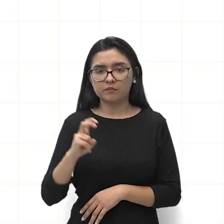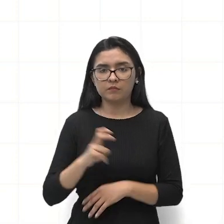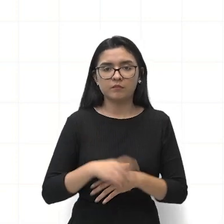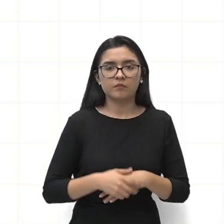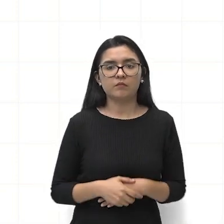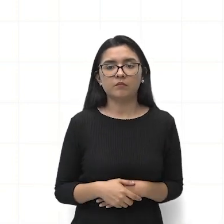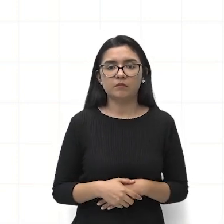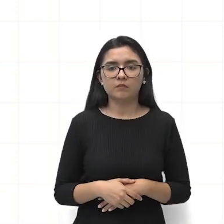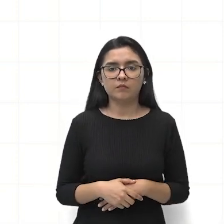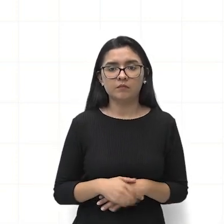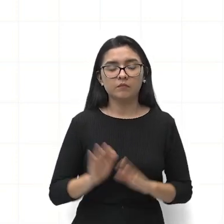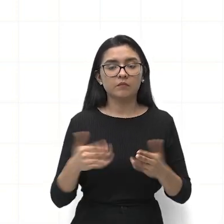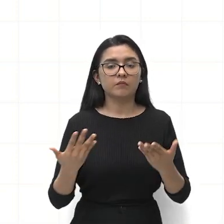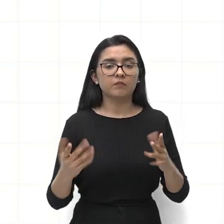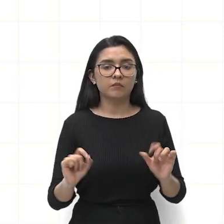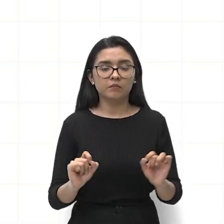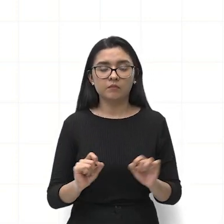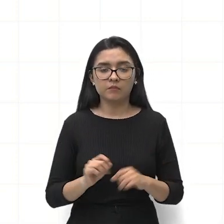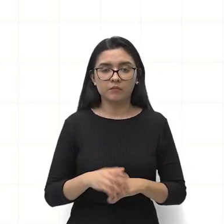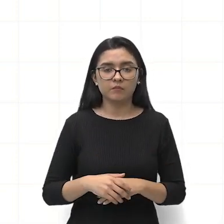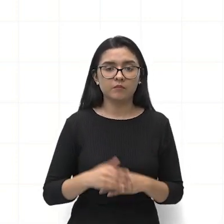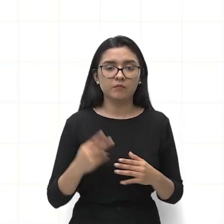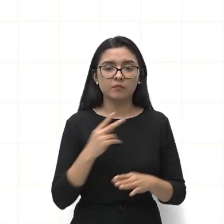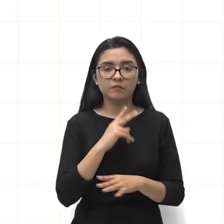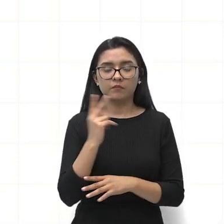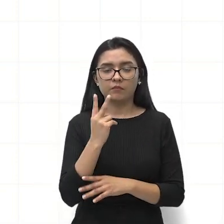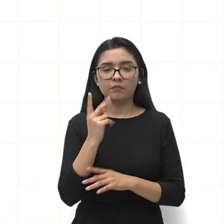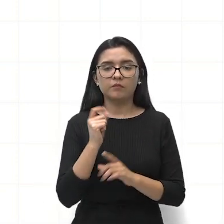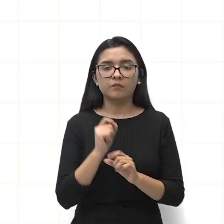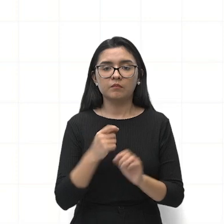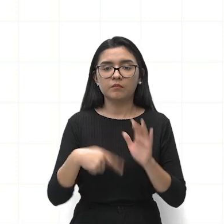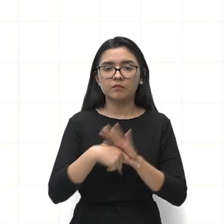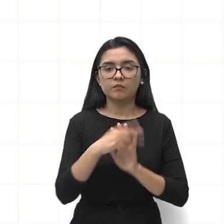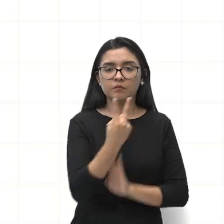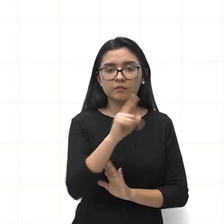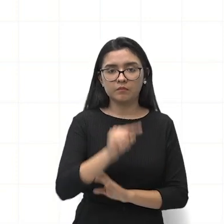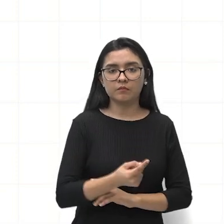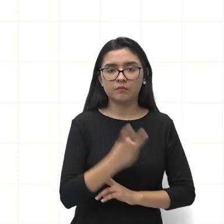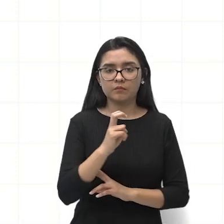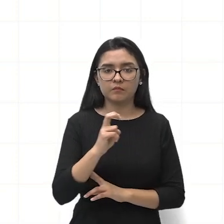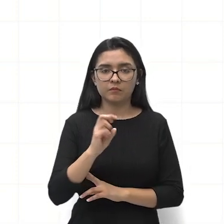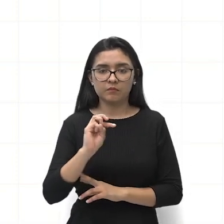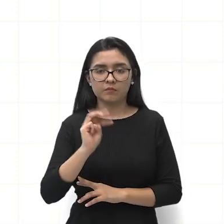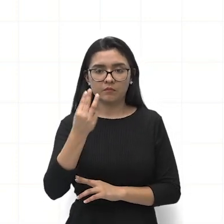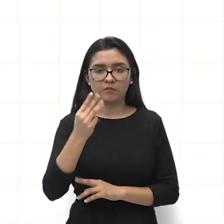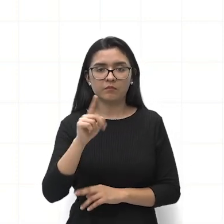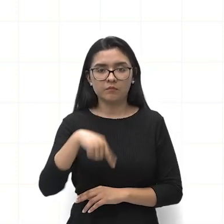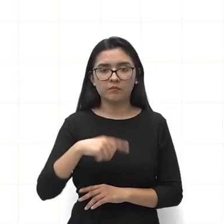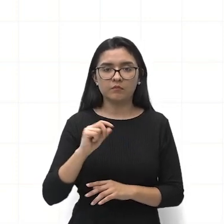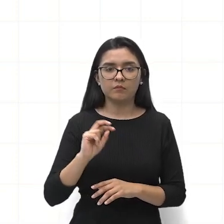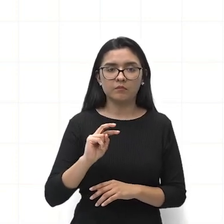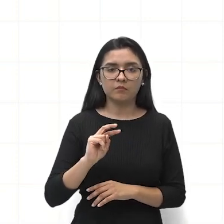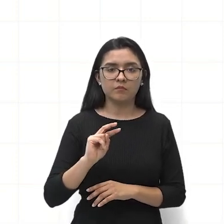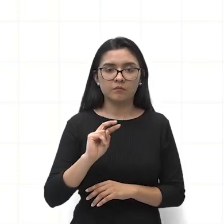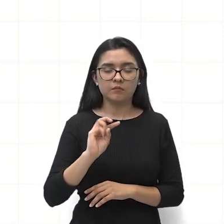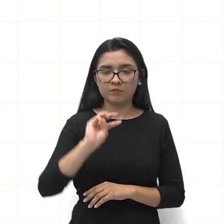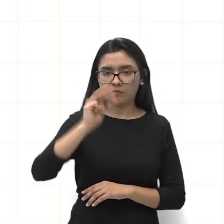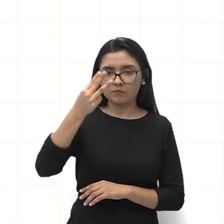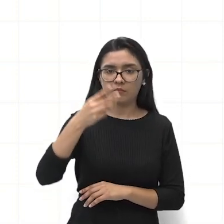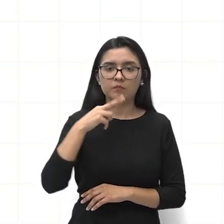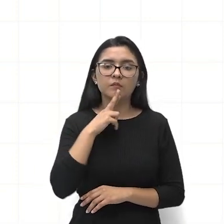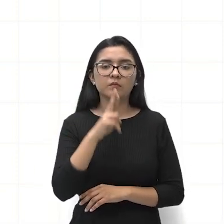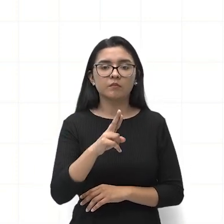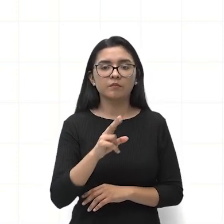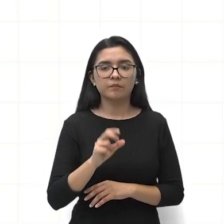15,625. Sendo assim, o valor de 2,5 elevado a 3